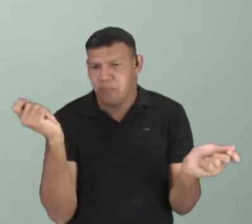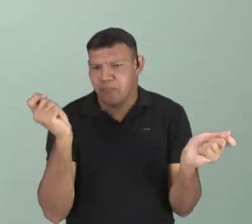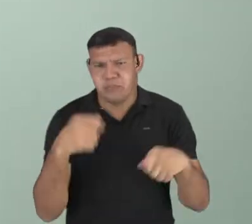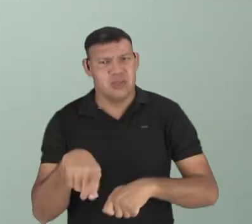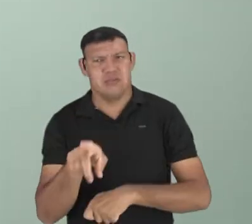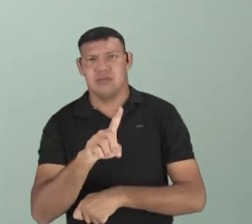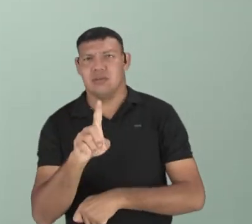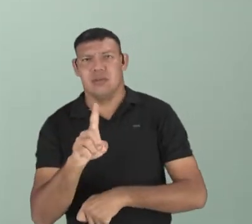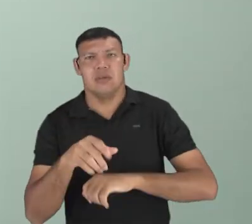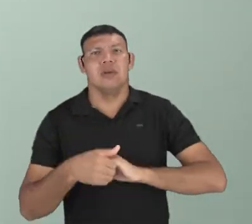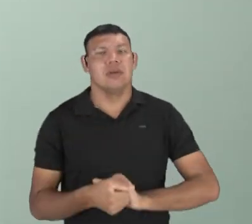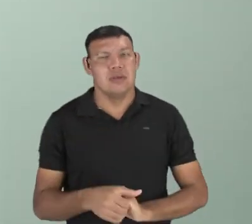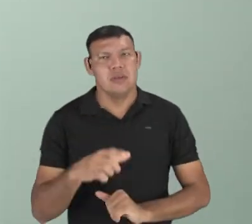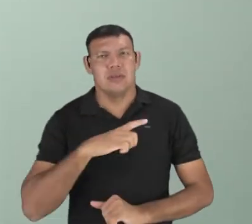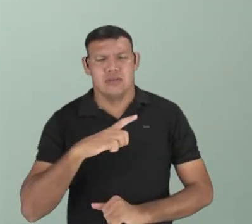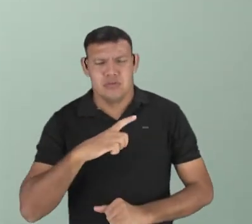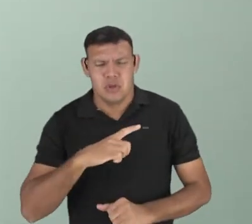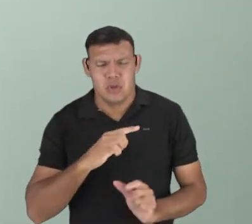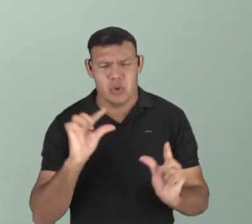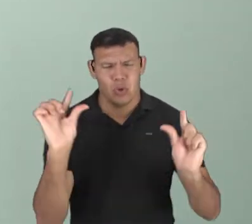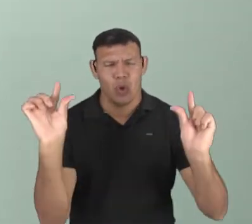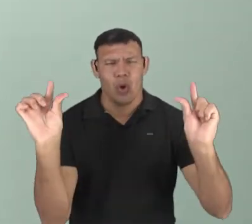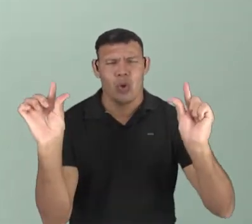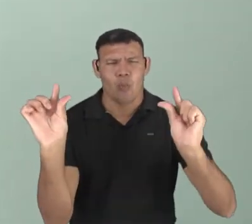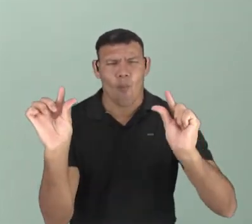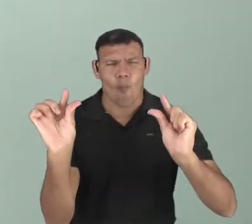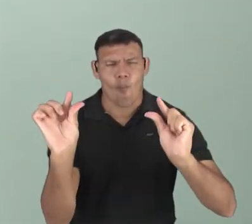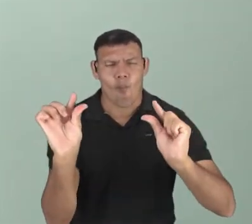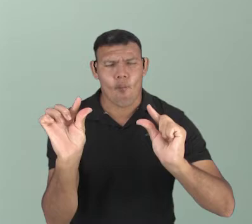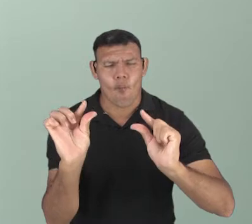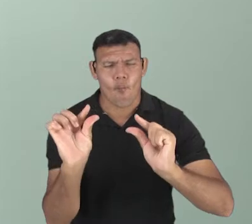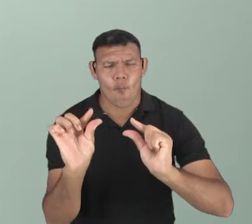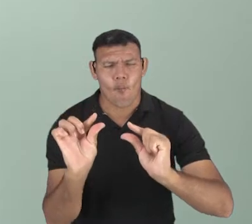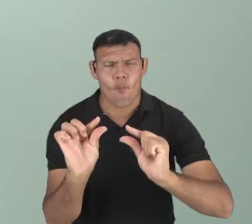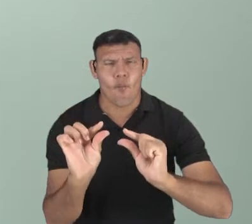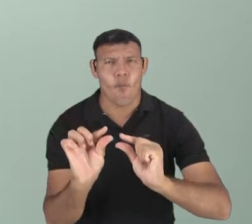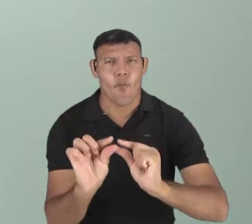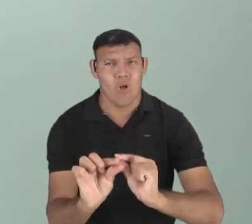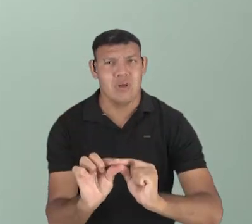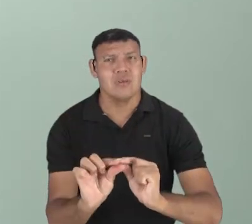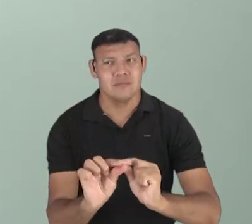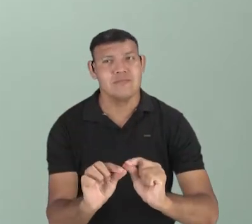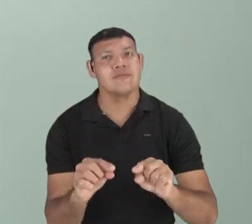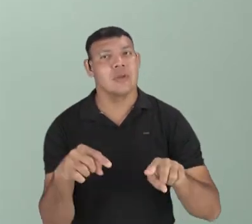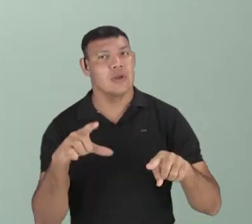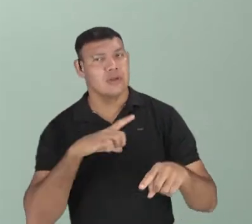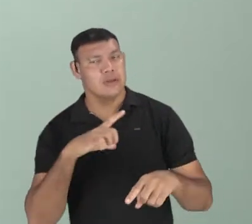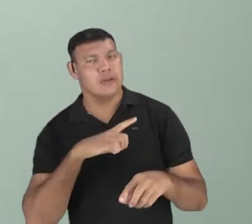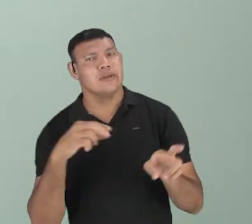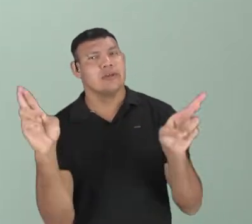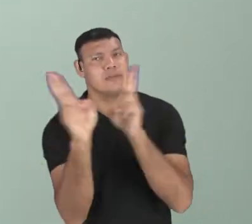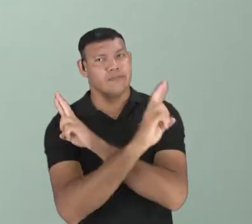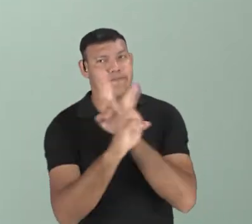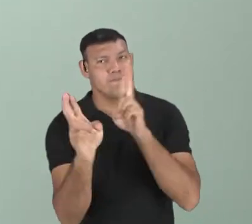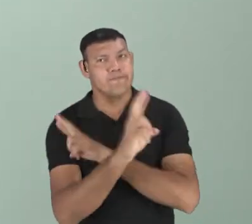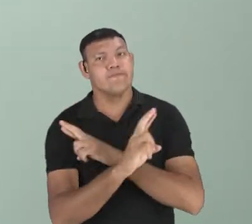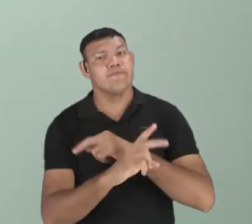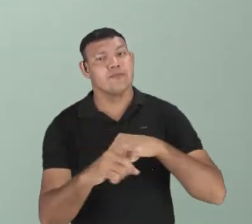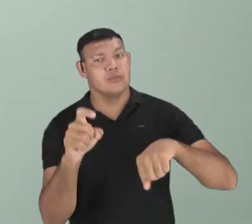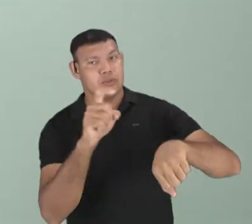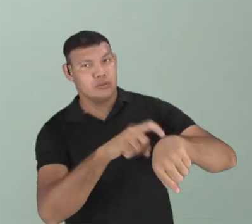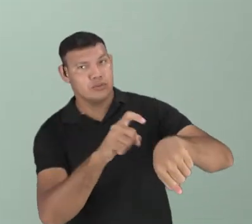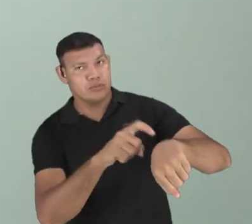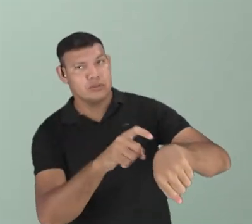universo subatômico. E isso relativiza as nossas concepções tradicionais de espaço e tempo,